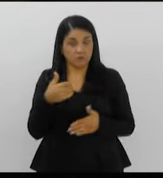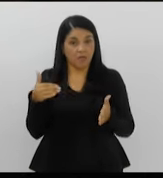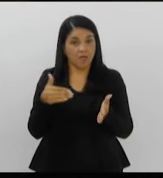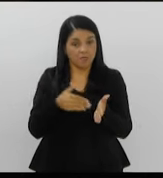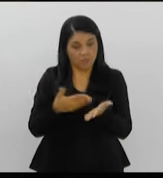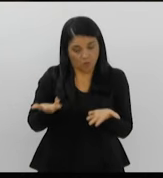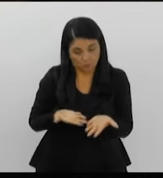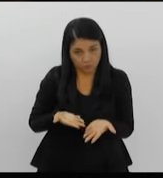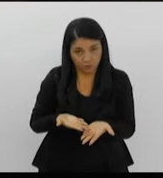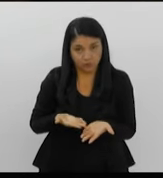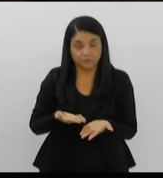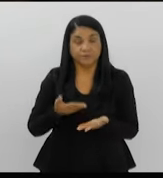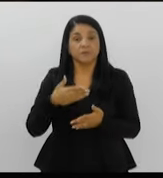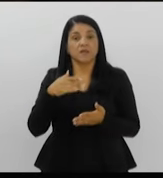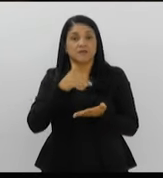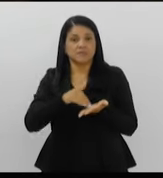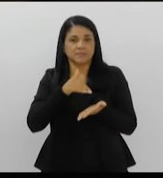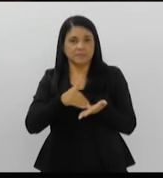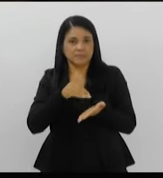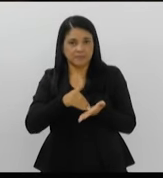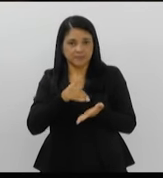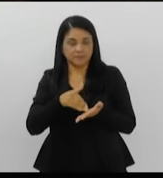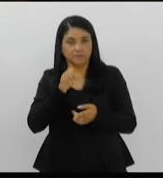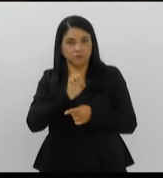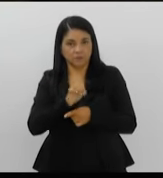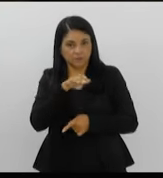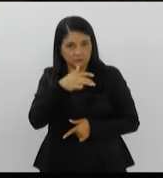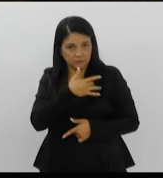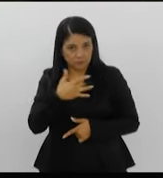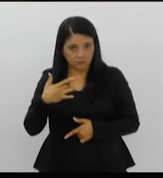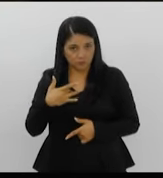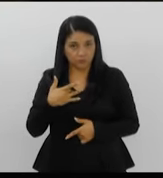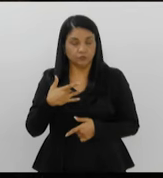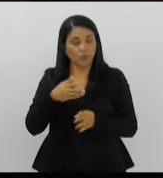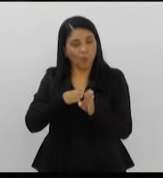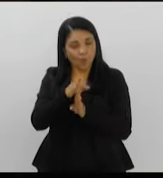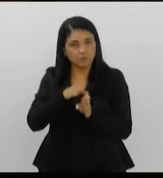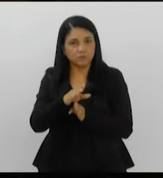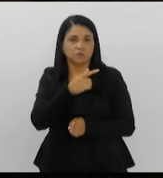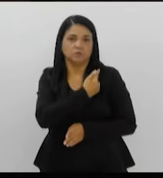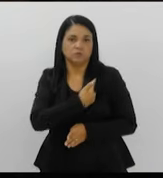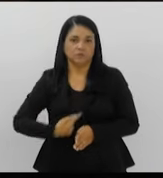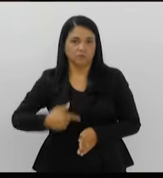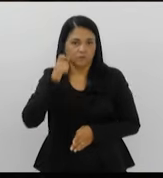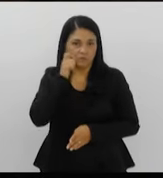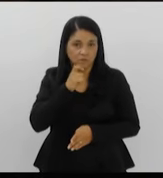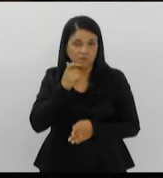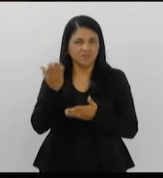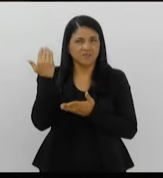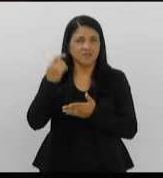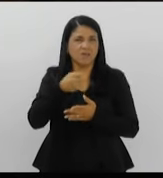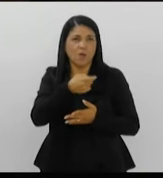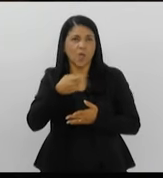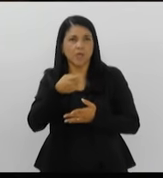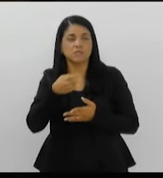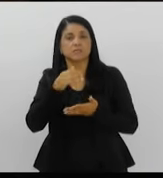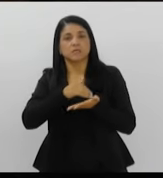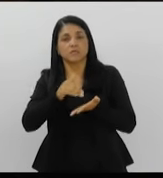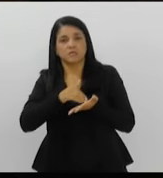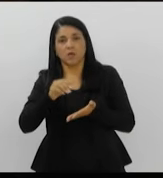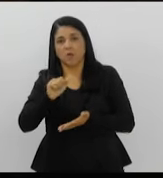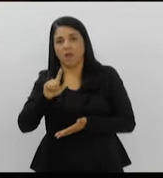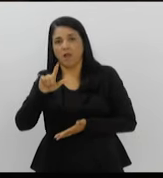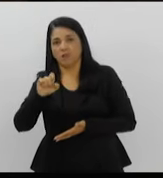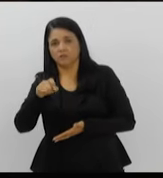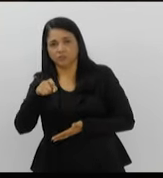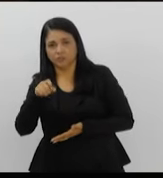a Secretaria de Estado de Saúde, sob orientação do governador Cláudio Castro, desde a época do secretário Alexandre Kiep, secretário